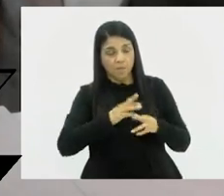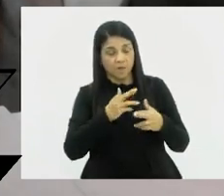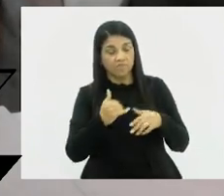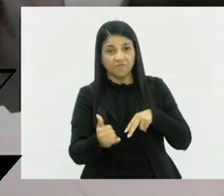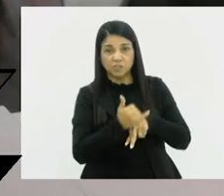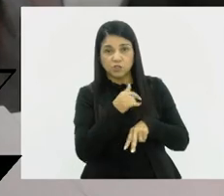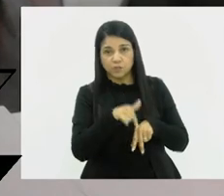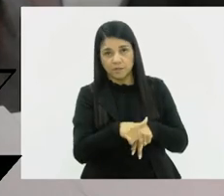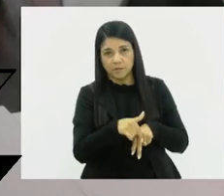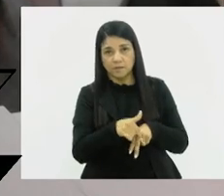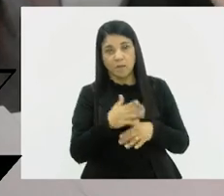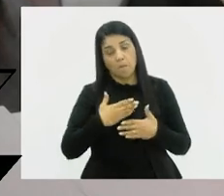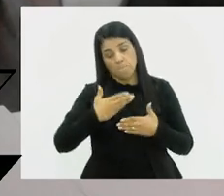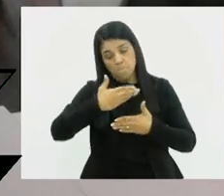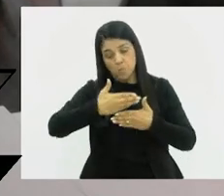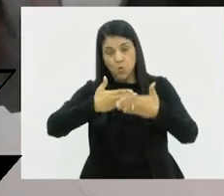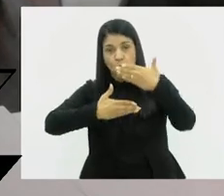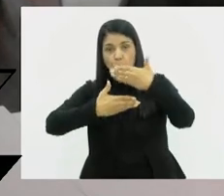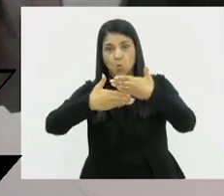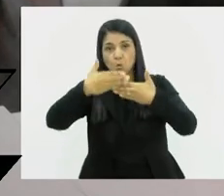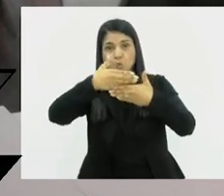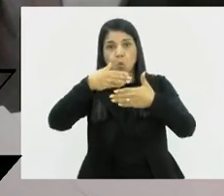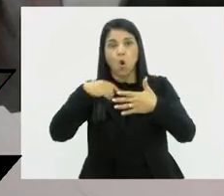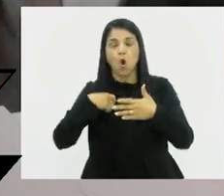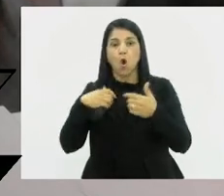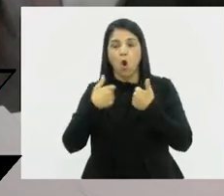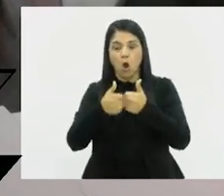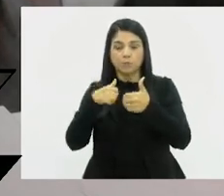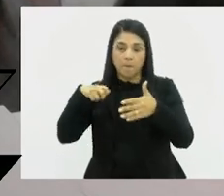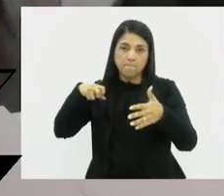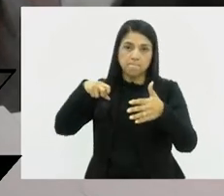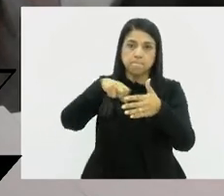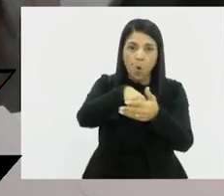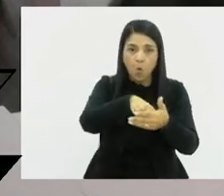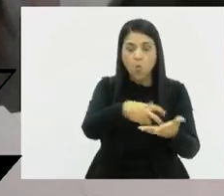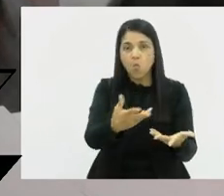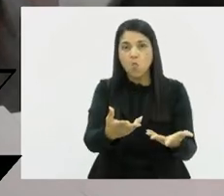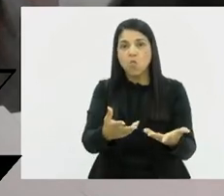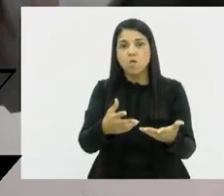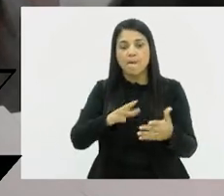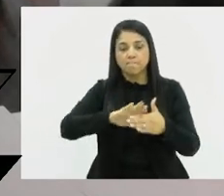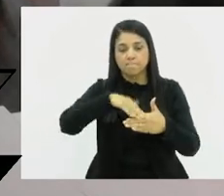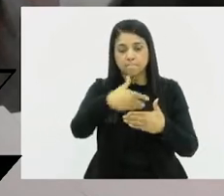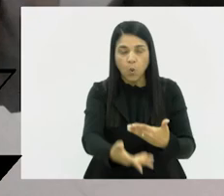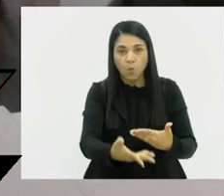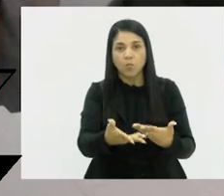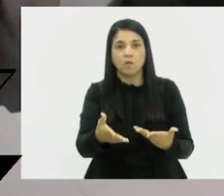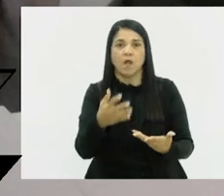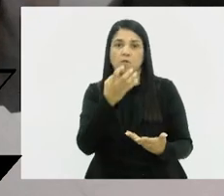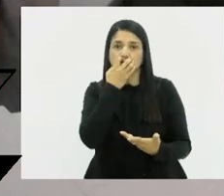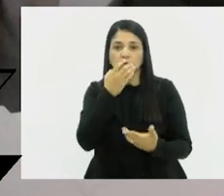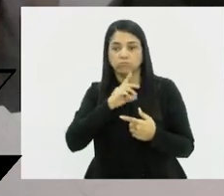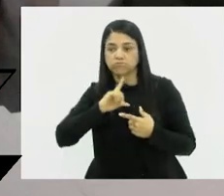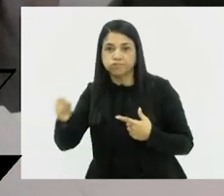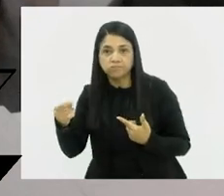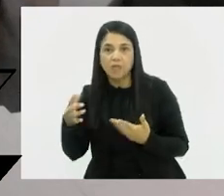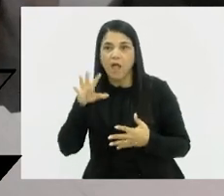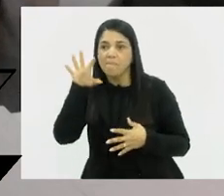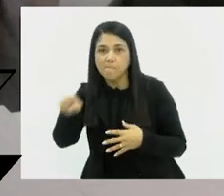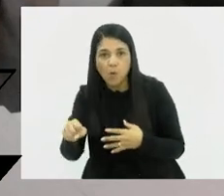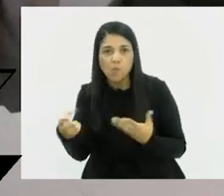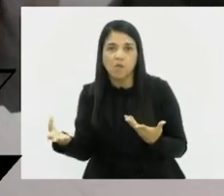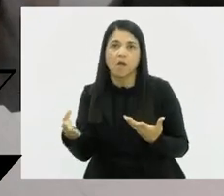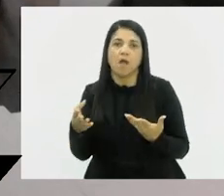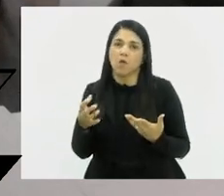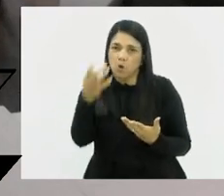Você tem um muro protegendo os teus animais, um ônibus bate lá, derruba o muro, o animal sai e ataca, aí é um caso fortuito, você não tem culpa. Mas